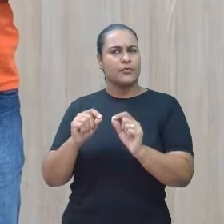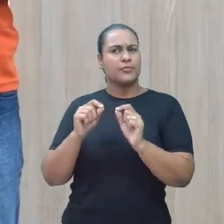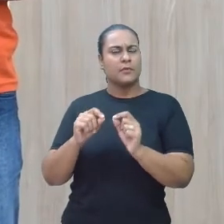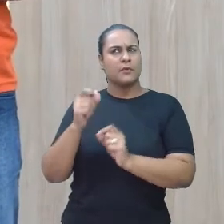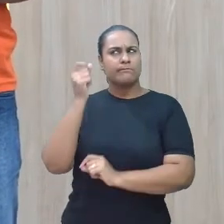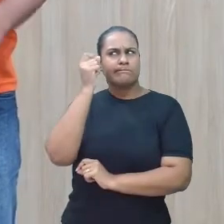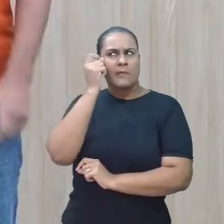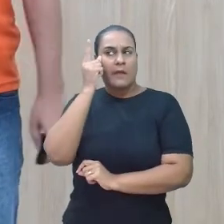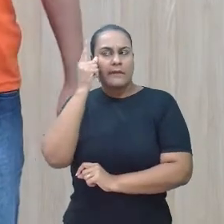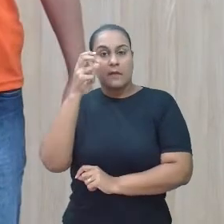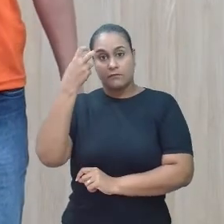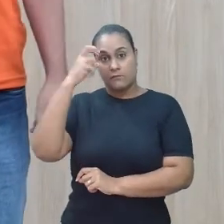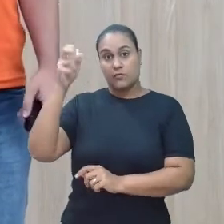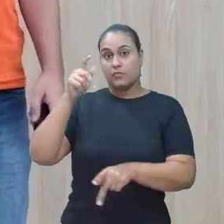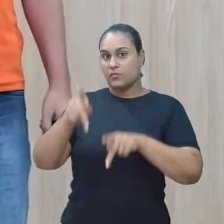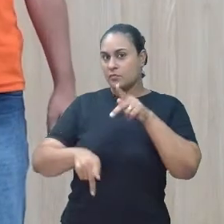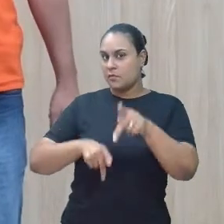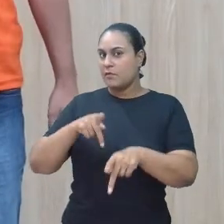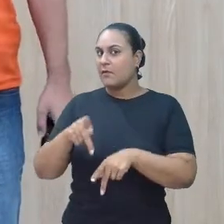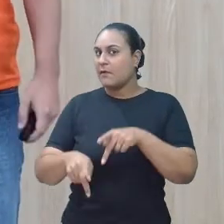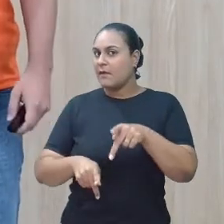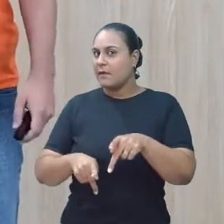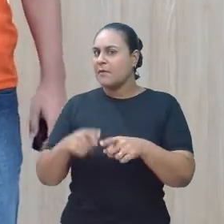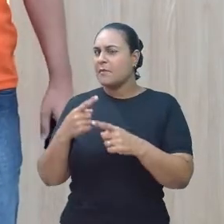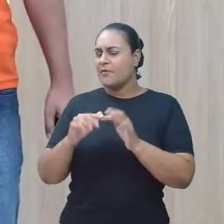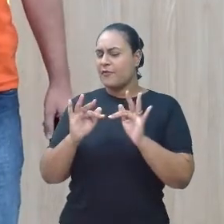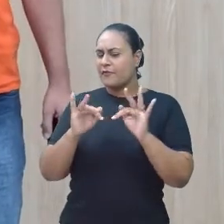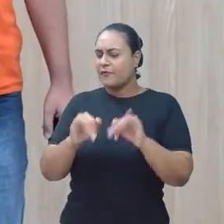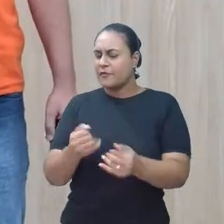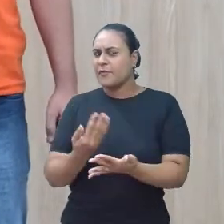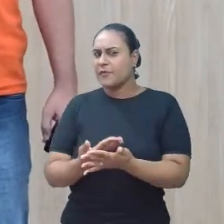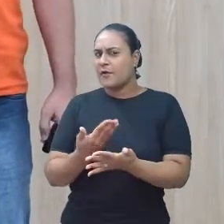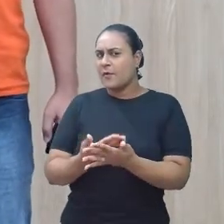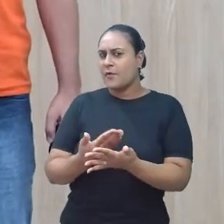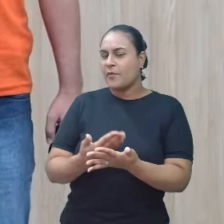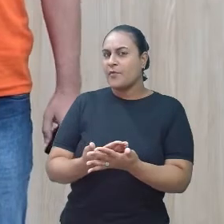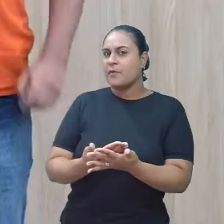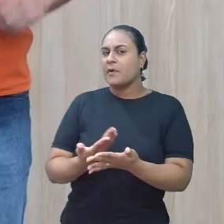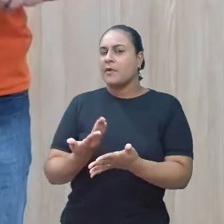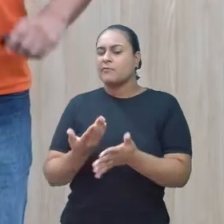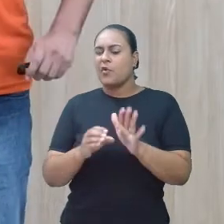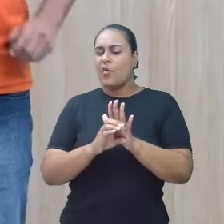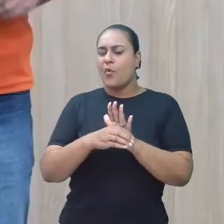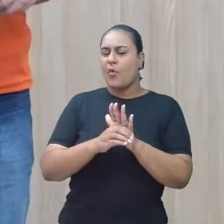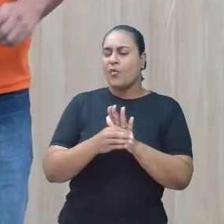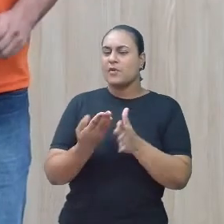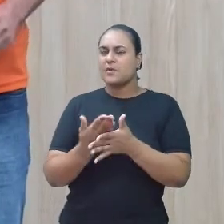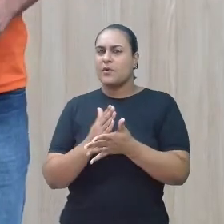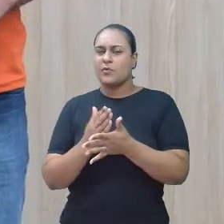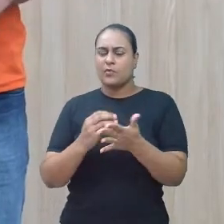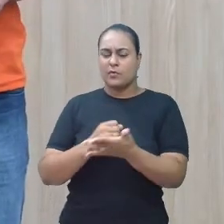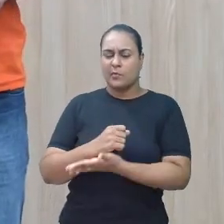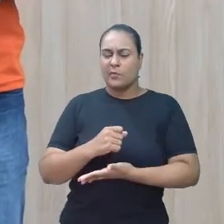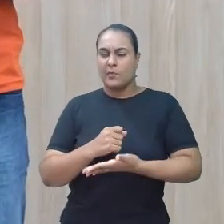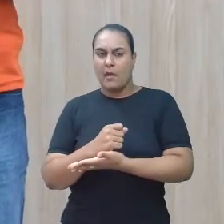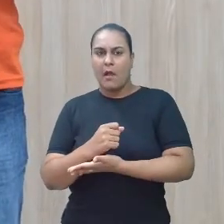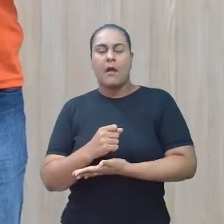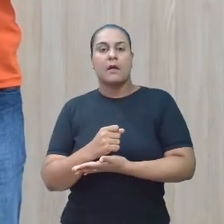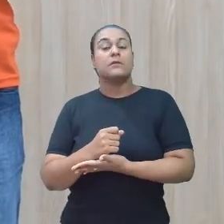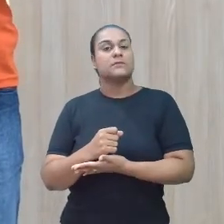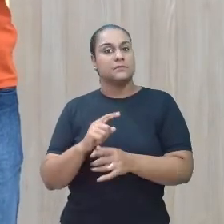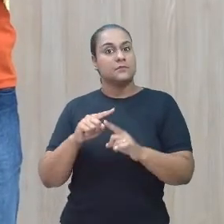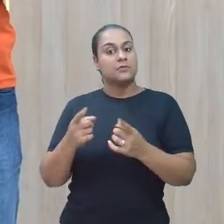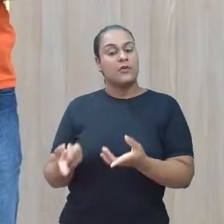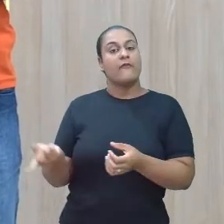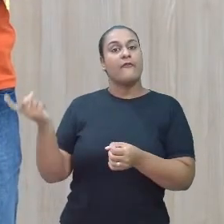ideia de cultura popular. Afinal de contas, no finalzinho da aula a gente trouxe ali os conceitos, mas de uma forma mais acelerada. Então eu resolvi